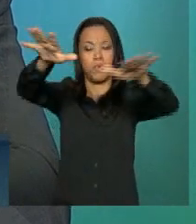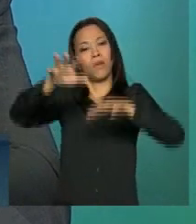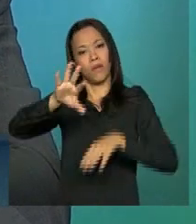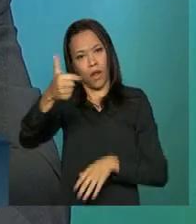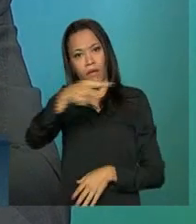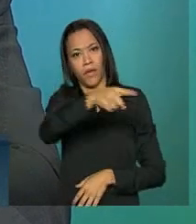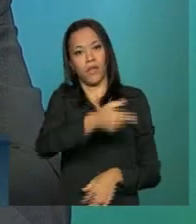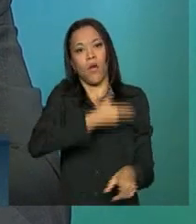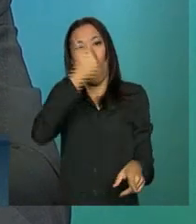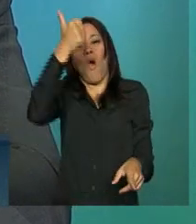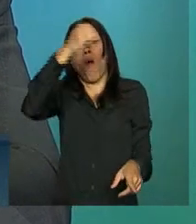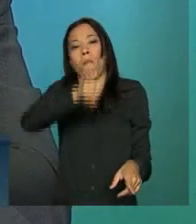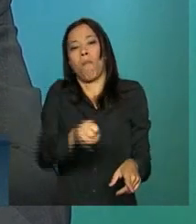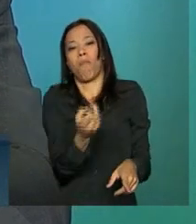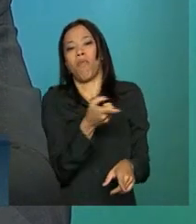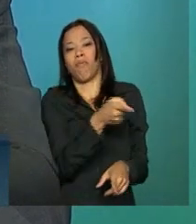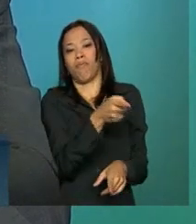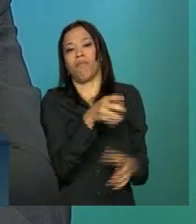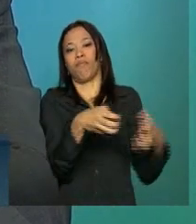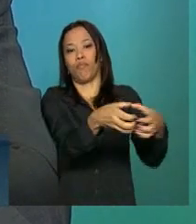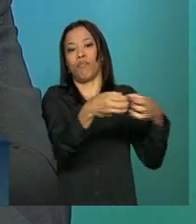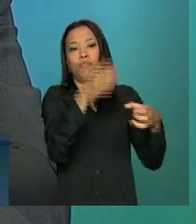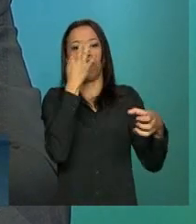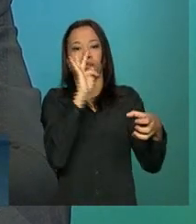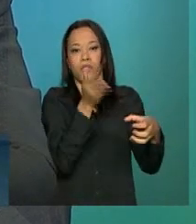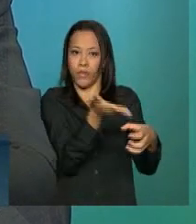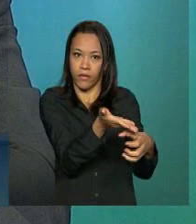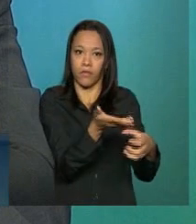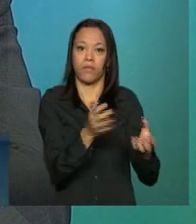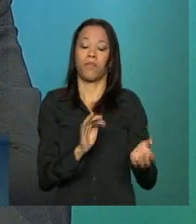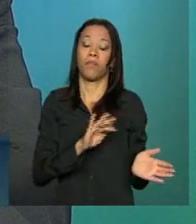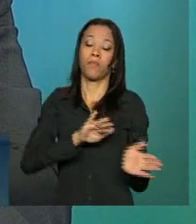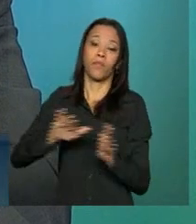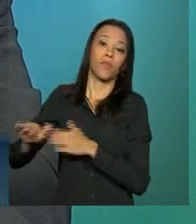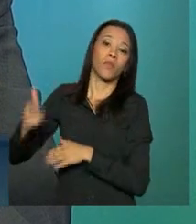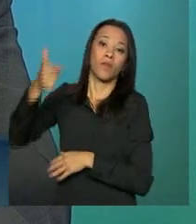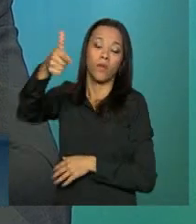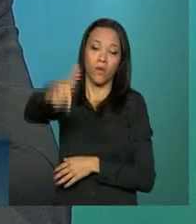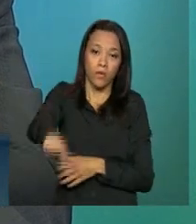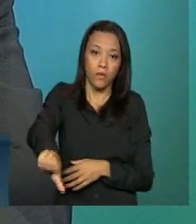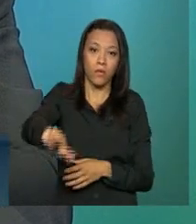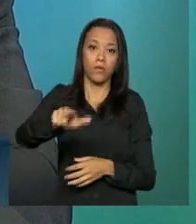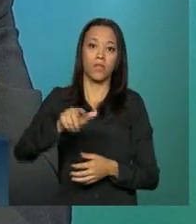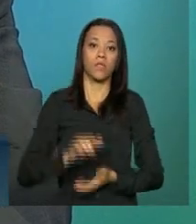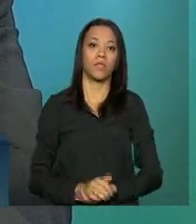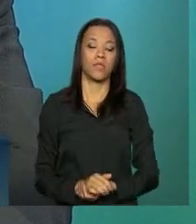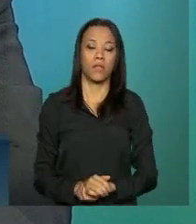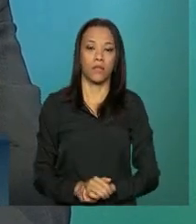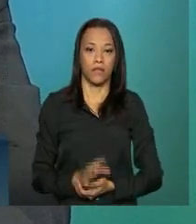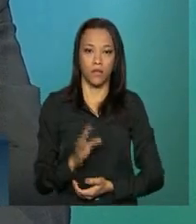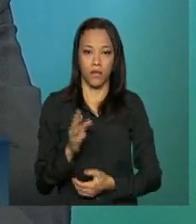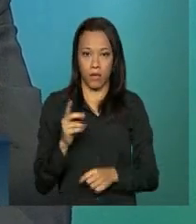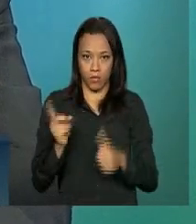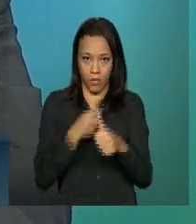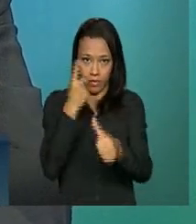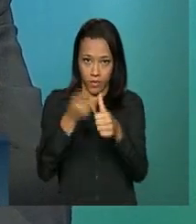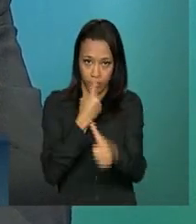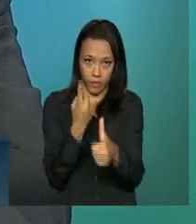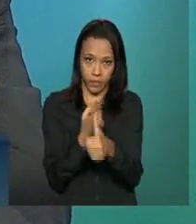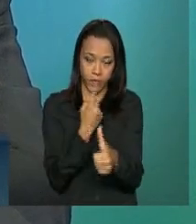eles. Essa questão do sócio também não é uma coisa que seja tão específica assim. Primeiro,